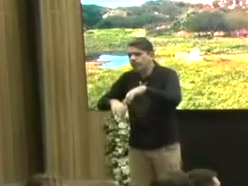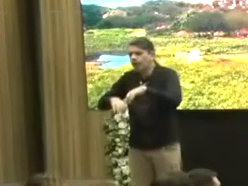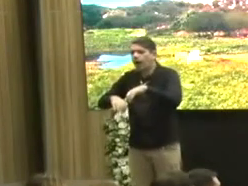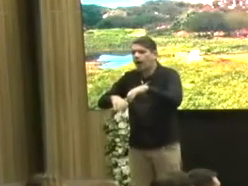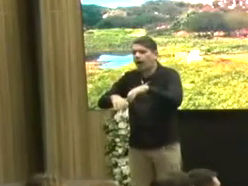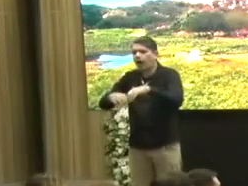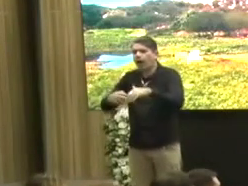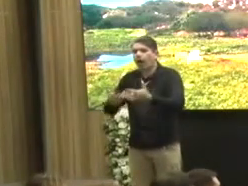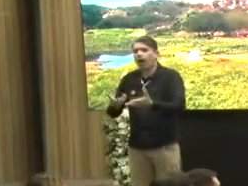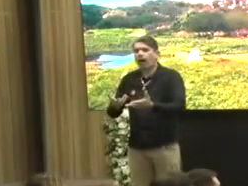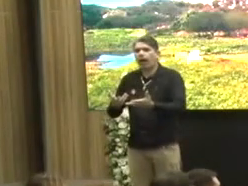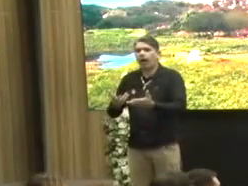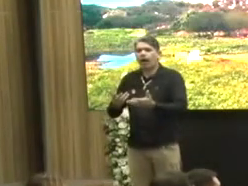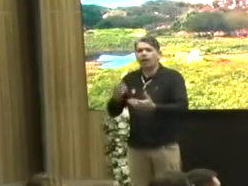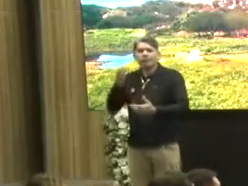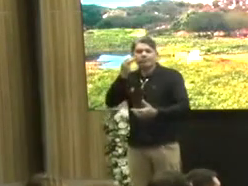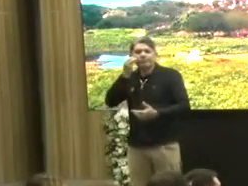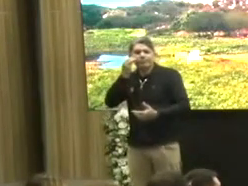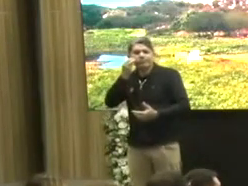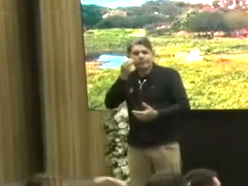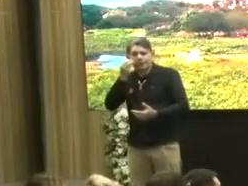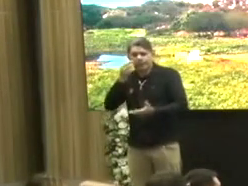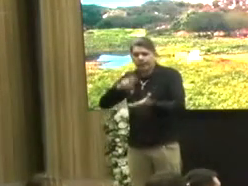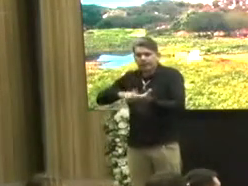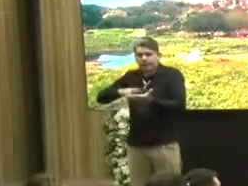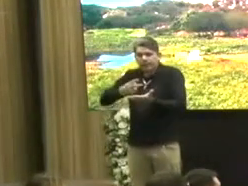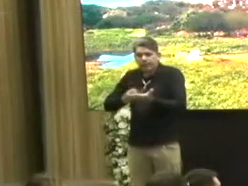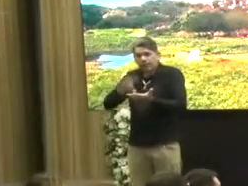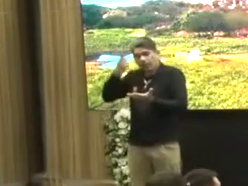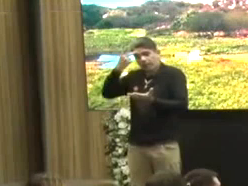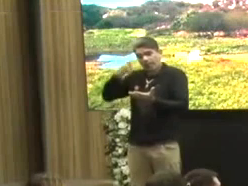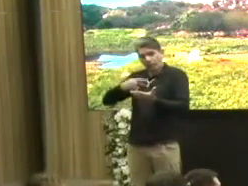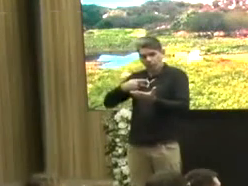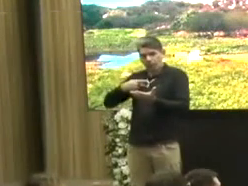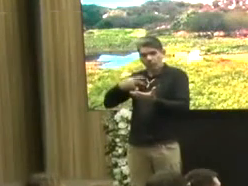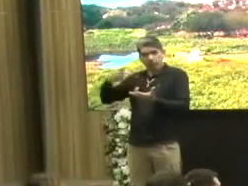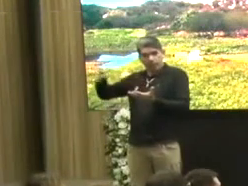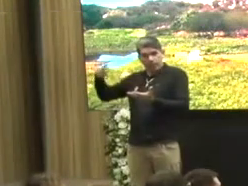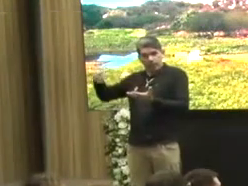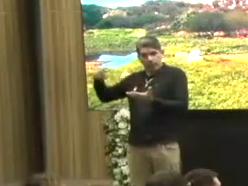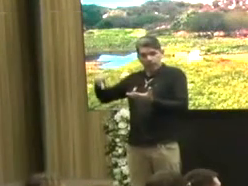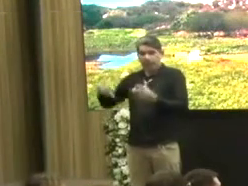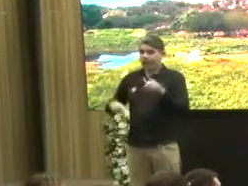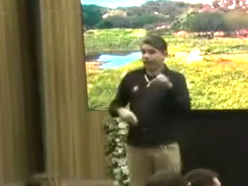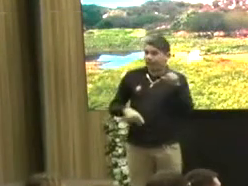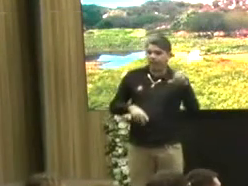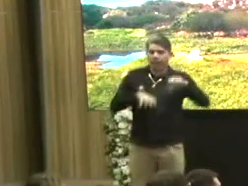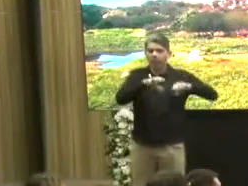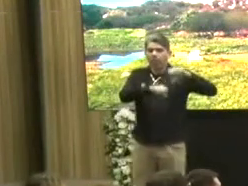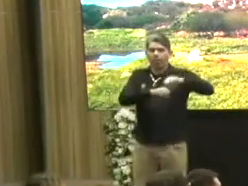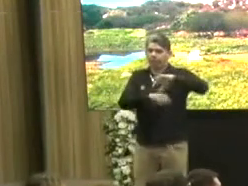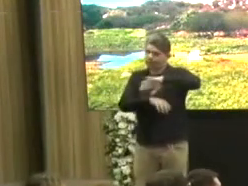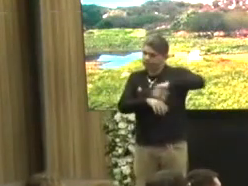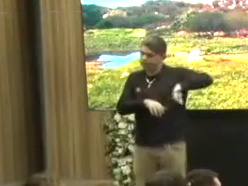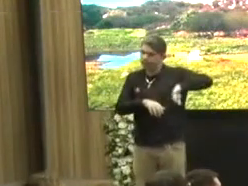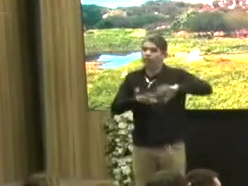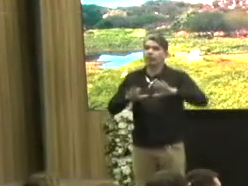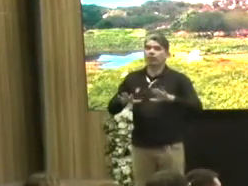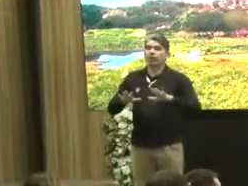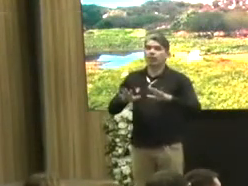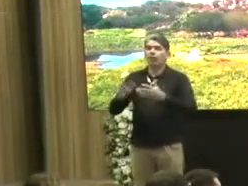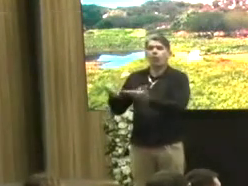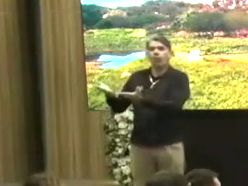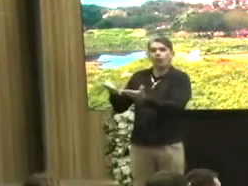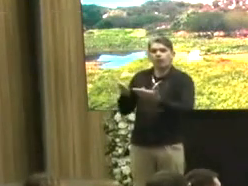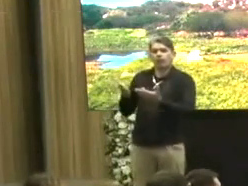modo que seja uma ótica não daquela construída pelos colonizadores. Então, a convocação teórica